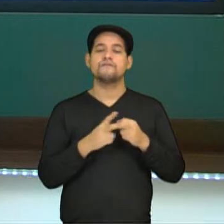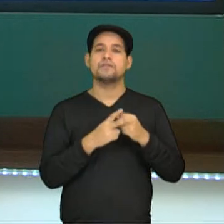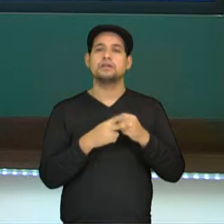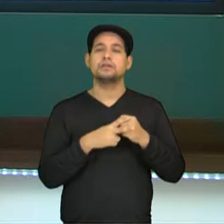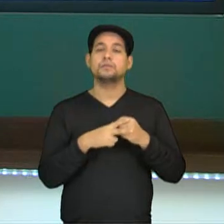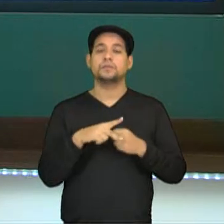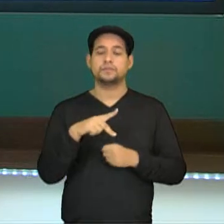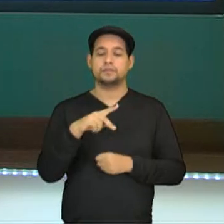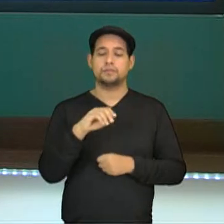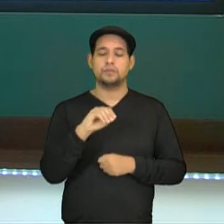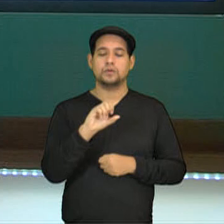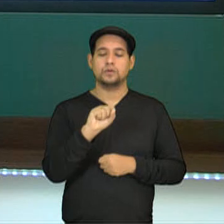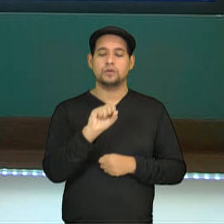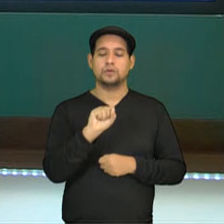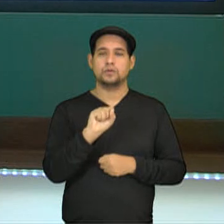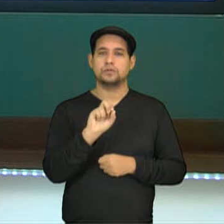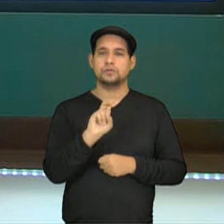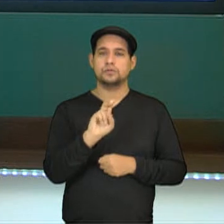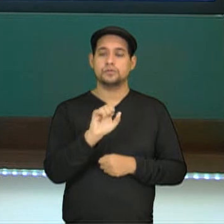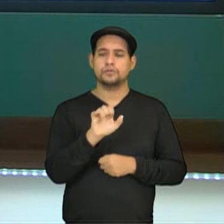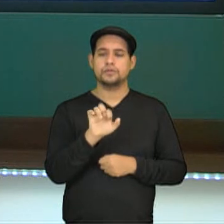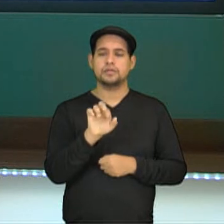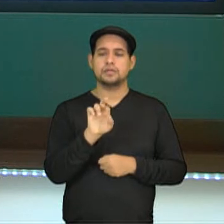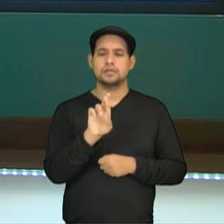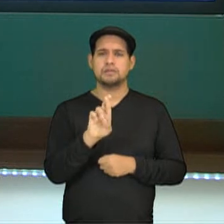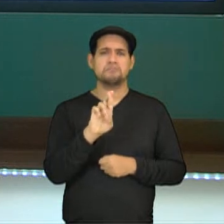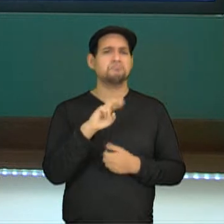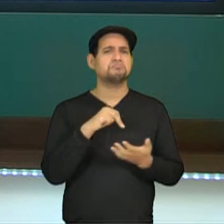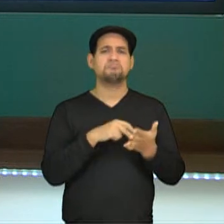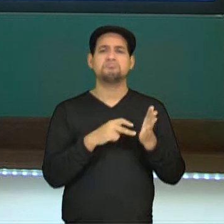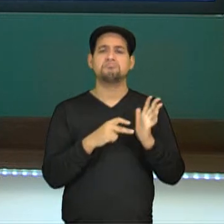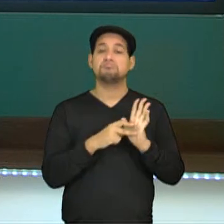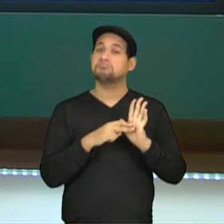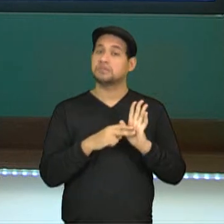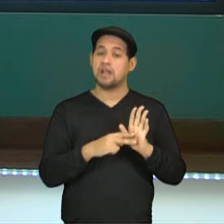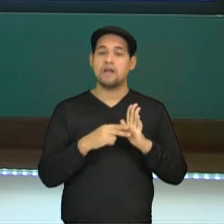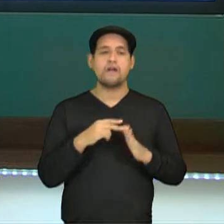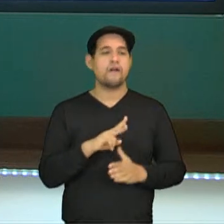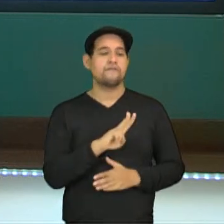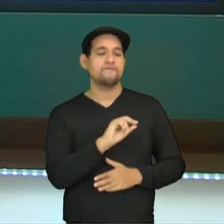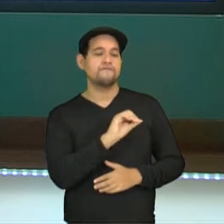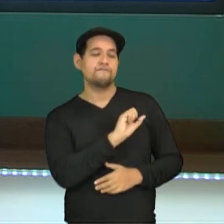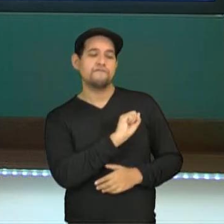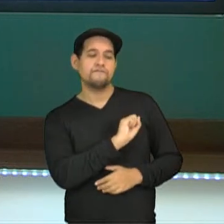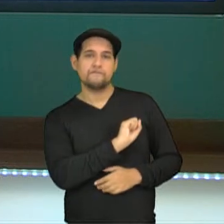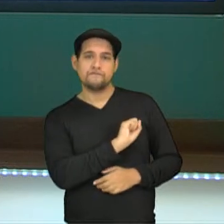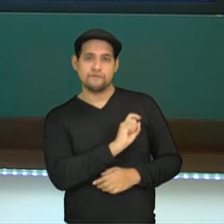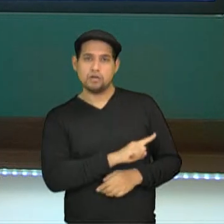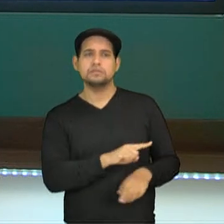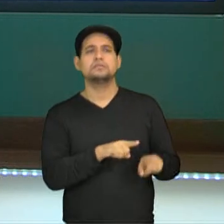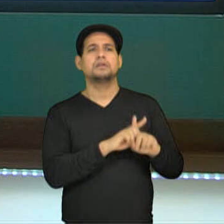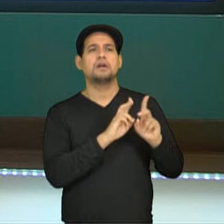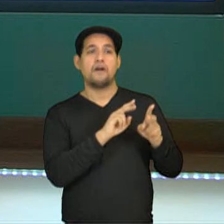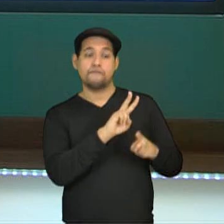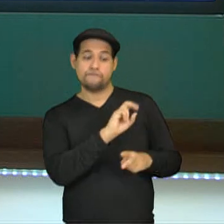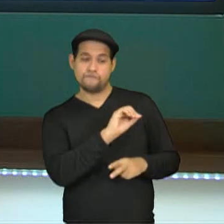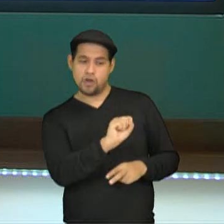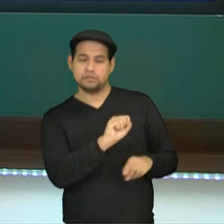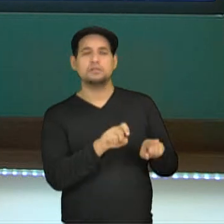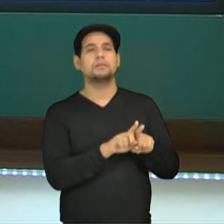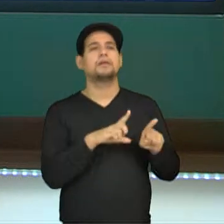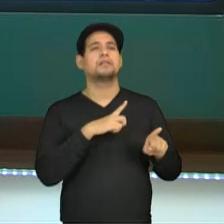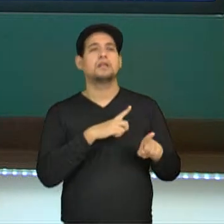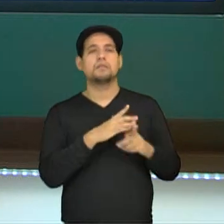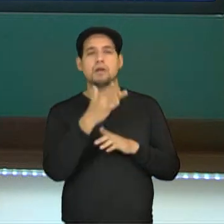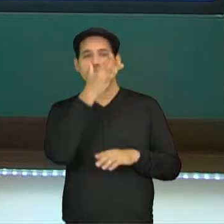verbo possuir, né? Possuís se referindo à voz, né? E aí estamos vendo que há uma interlocução